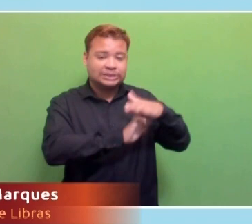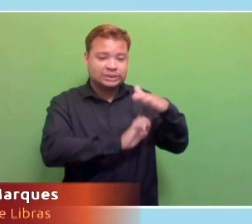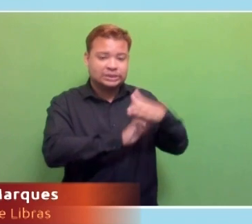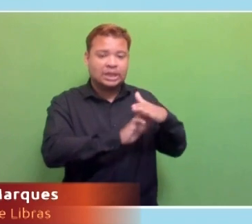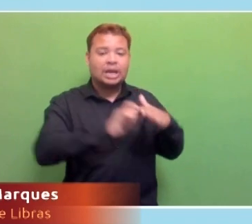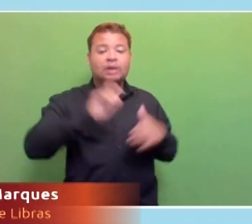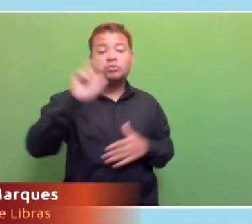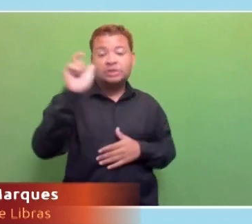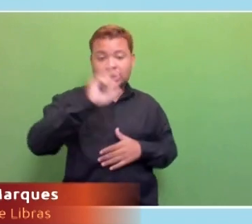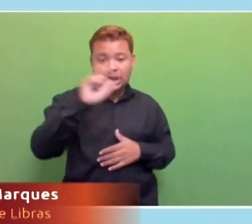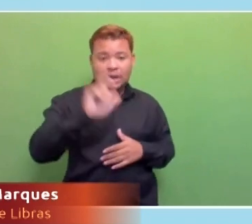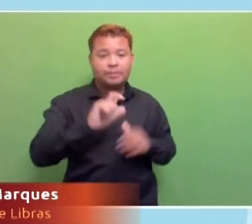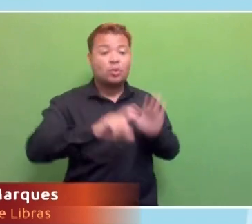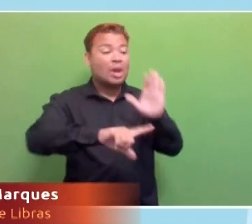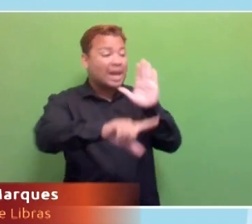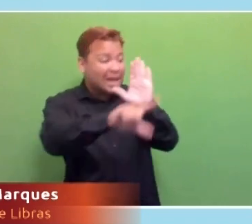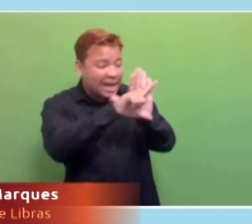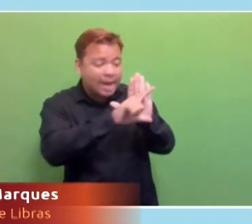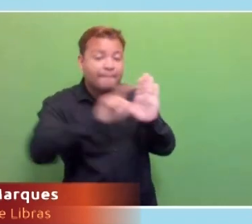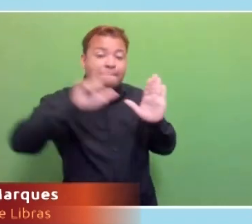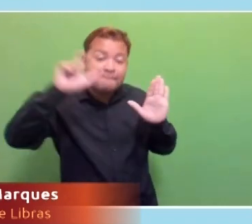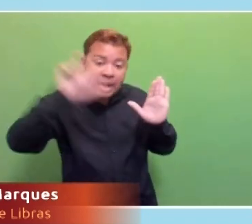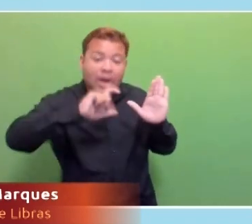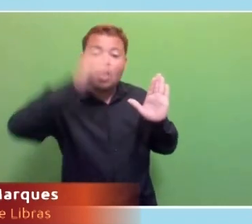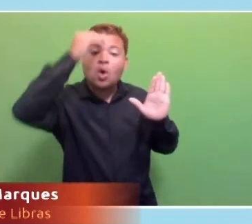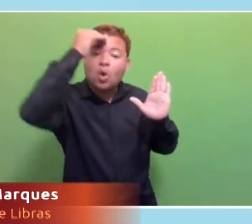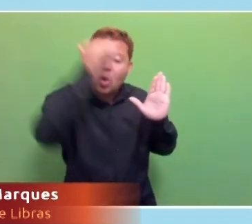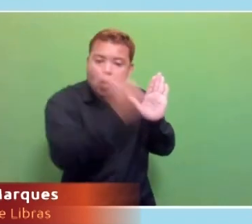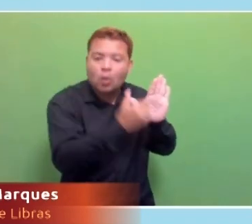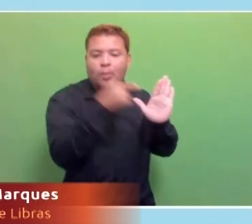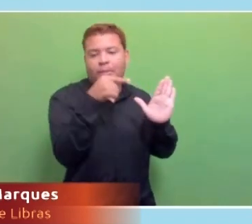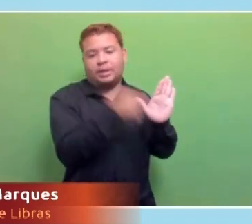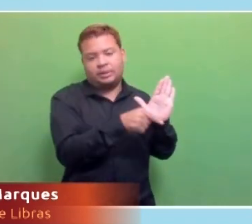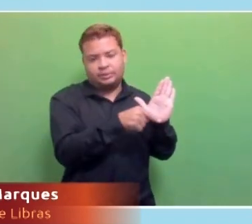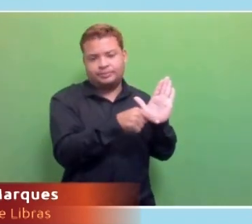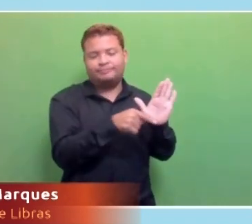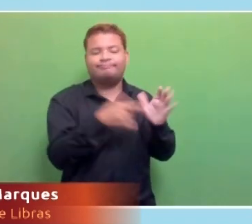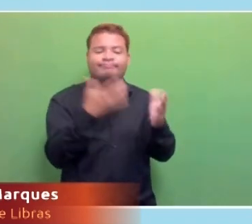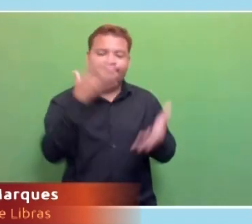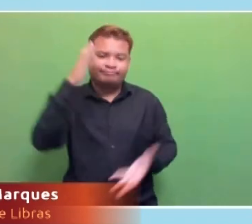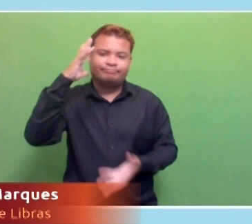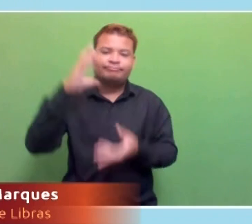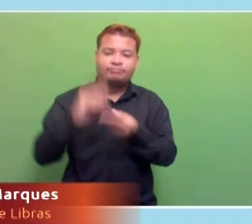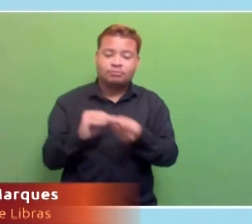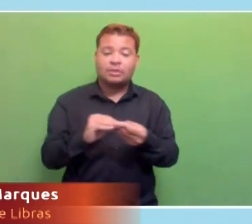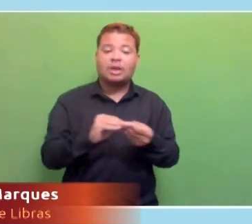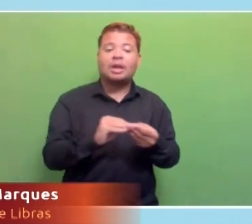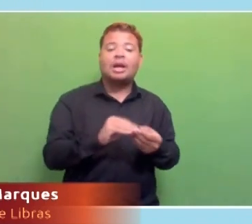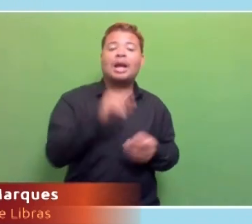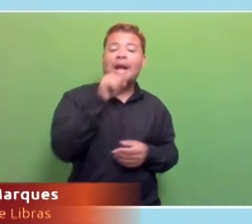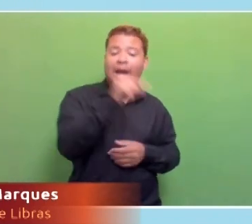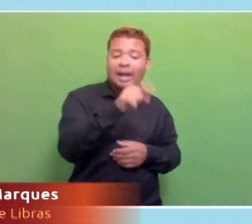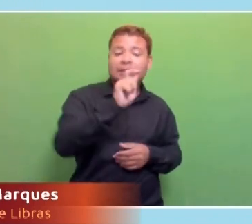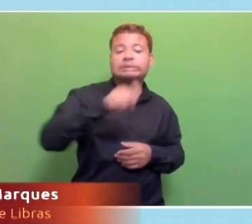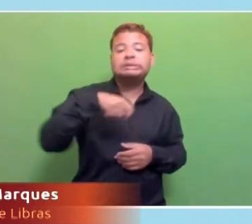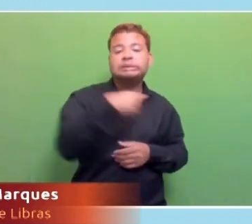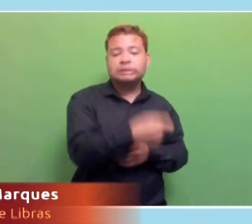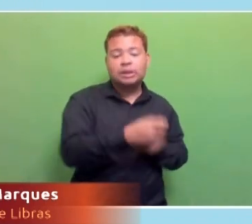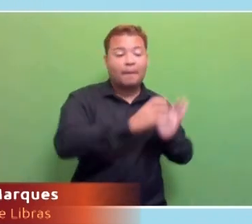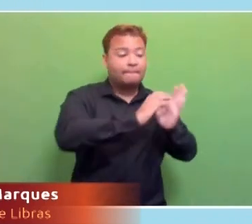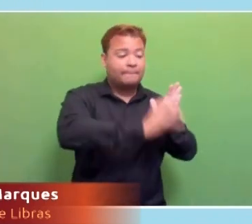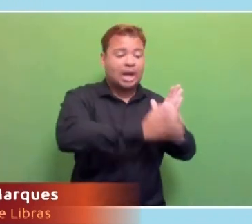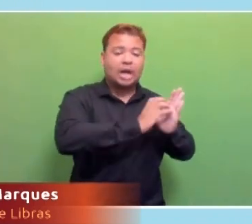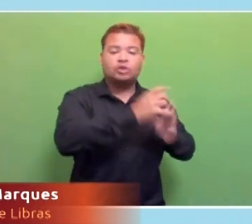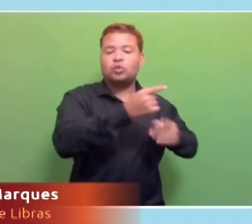islâmicas. Nesse contexto, Hamas é um partido político, como os outros, que ganhou, dentro